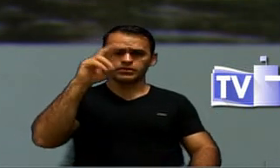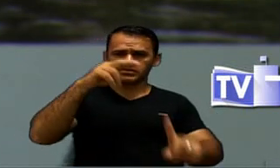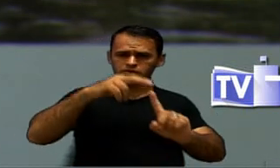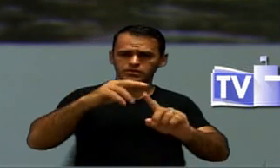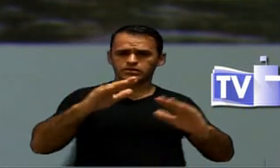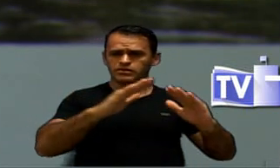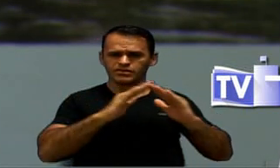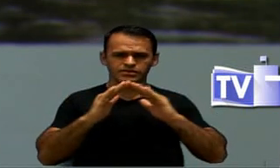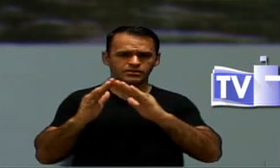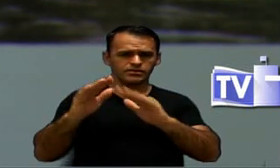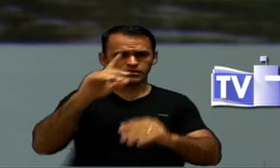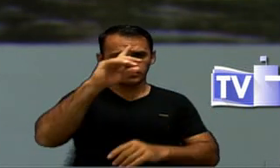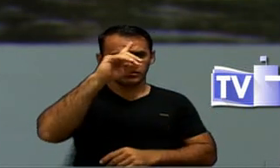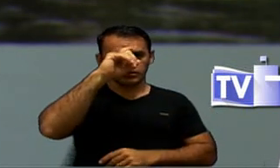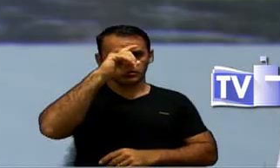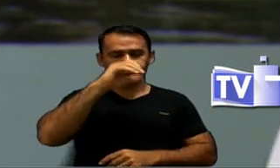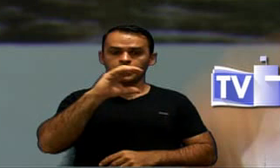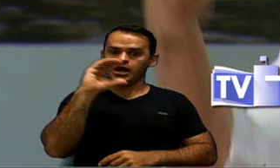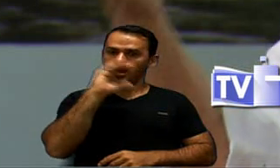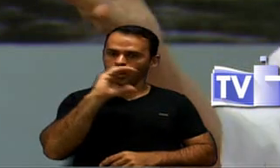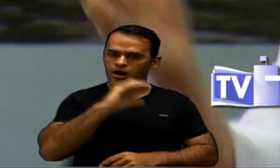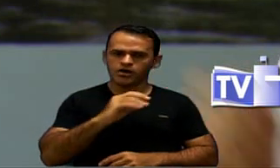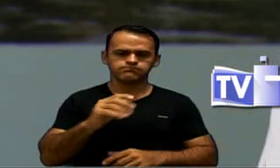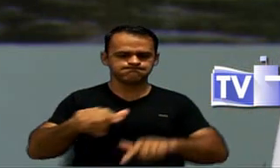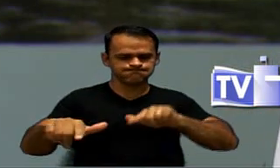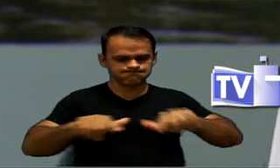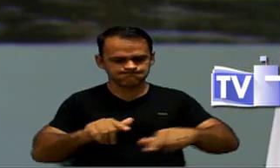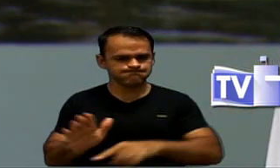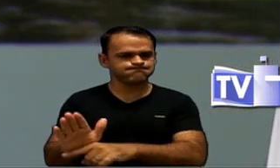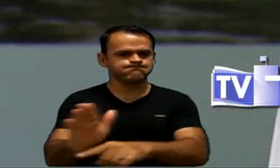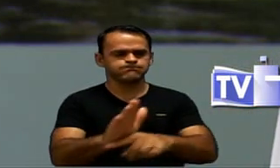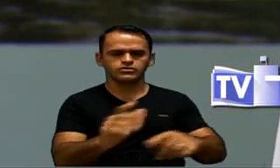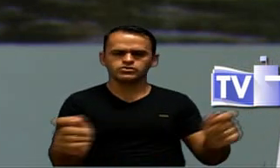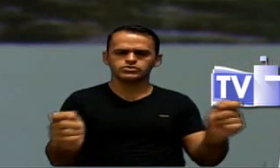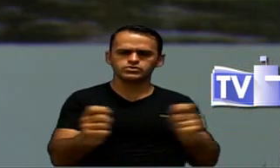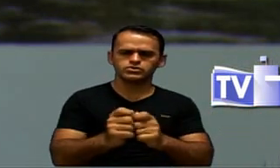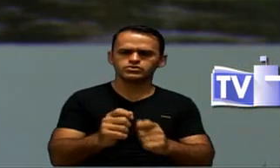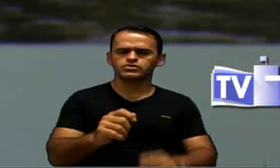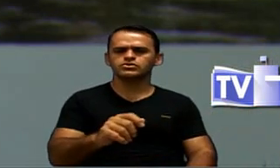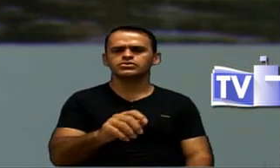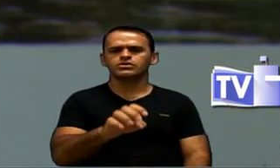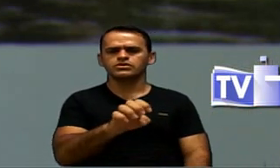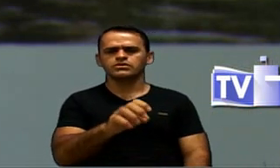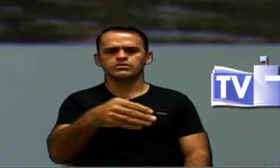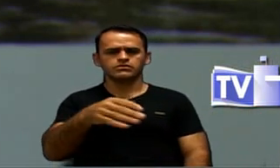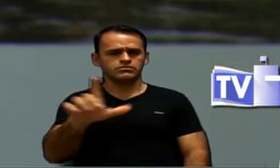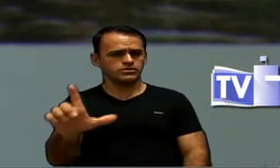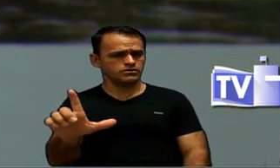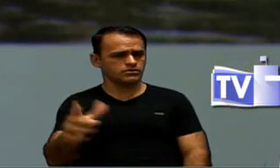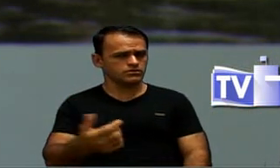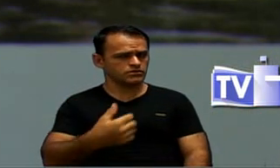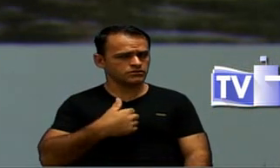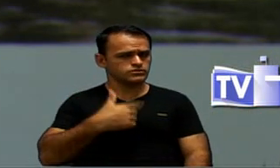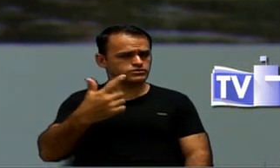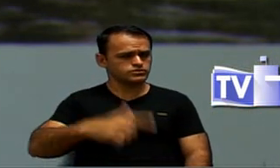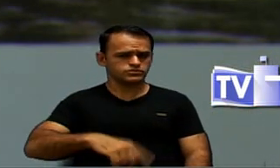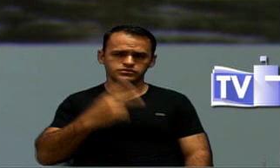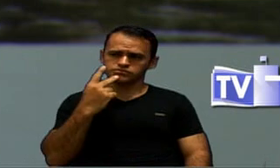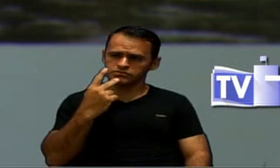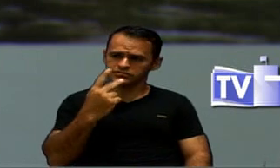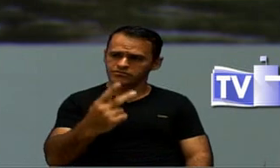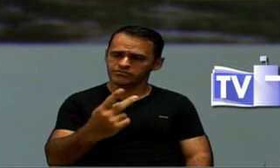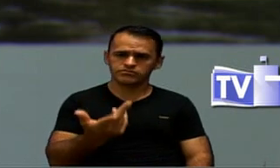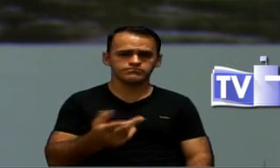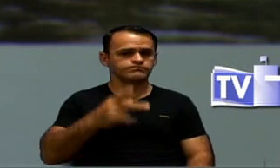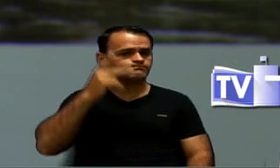temos que exigir que o atendimento seja efetivo, inclusive junto com o IML. Eu reforço aqui esta questão